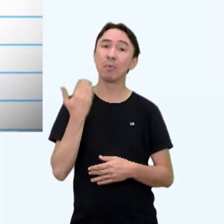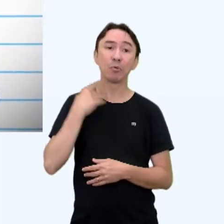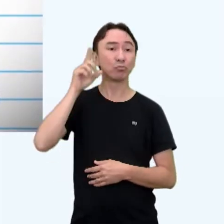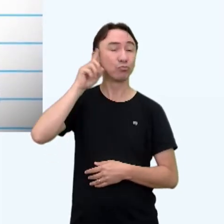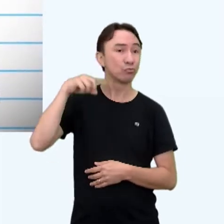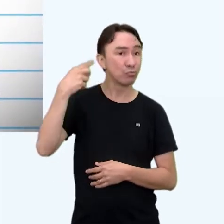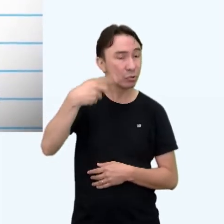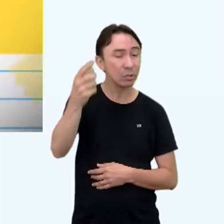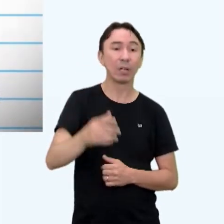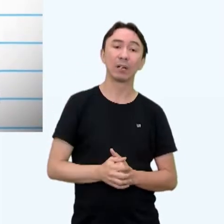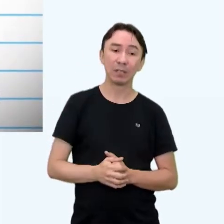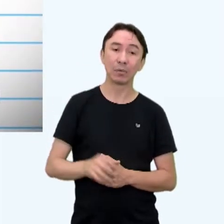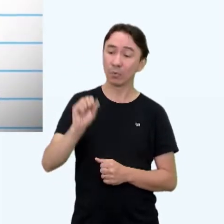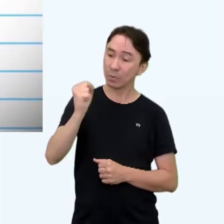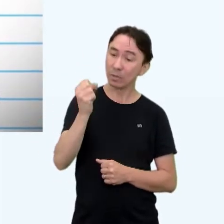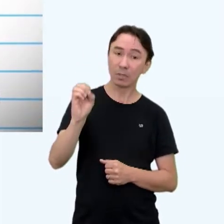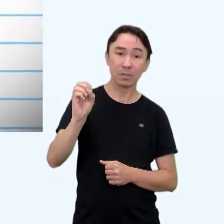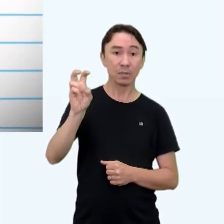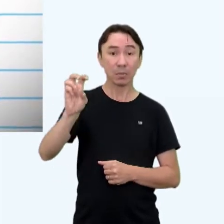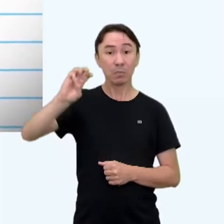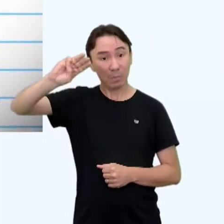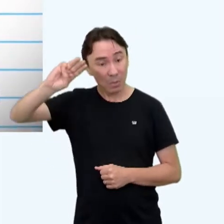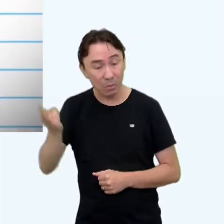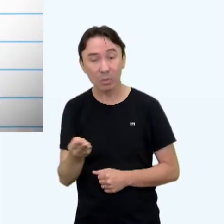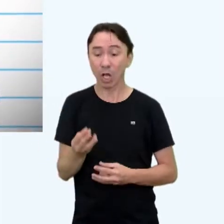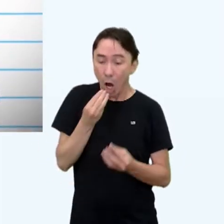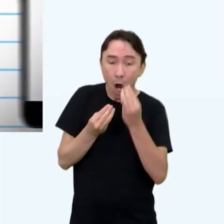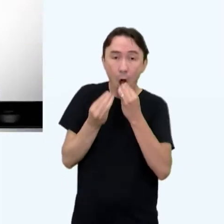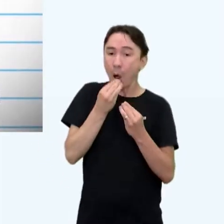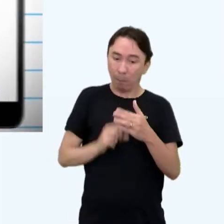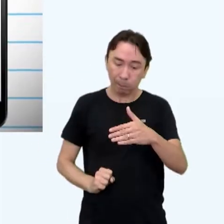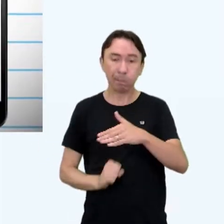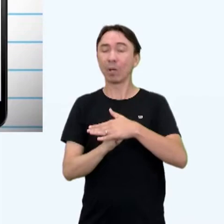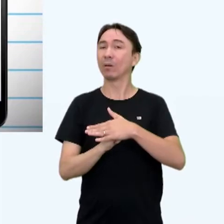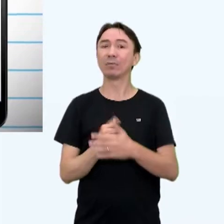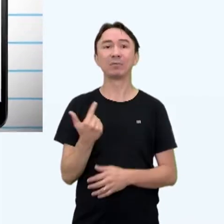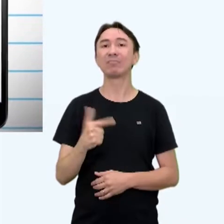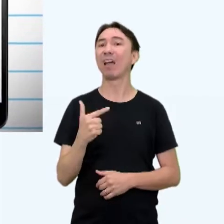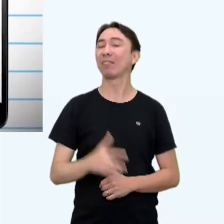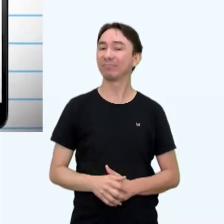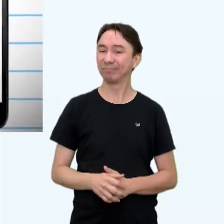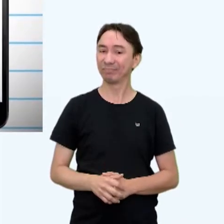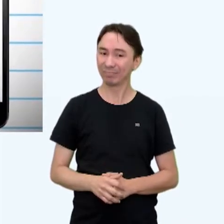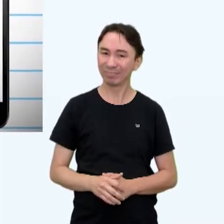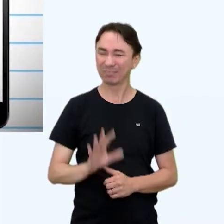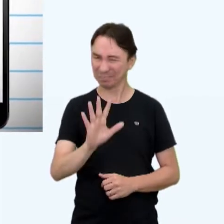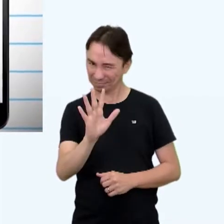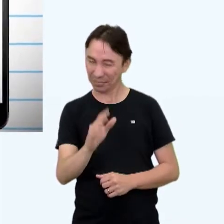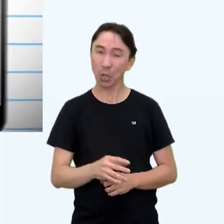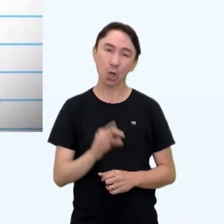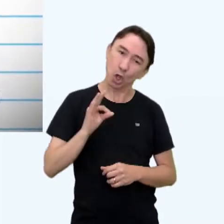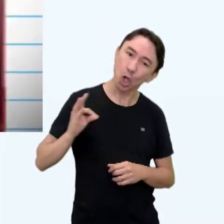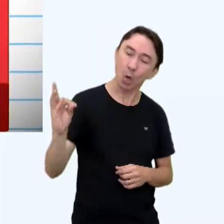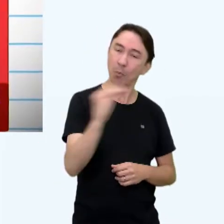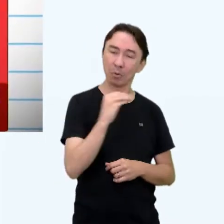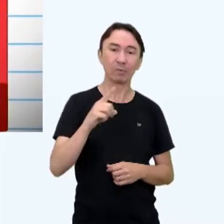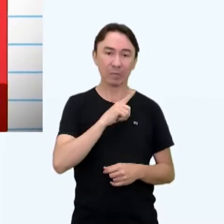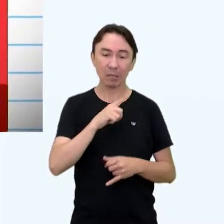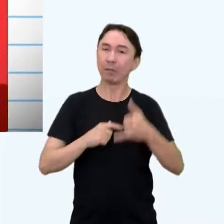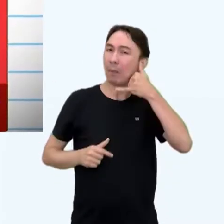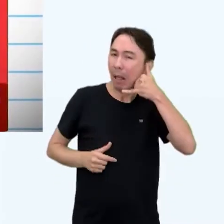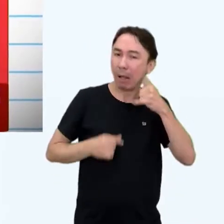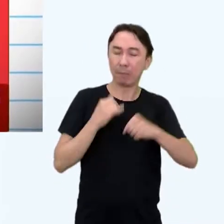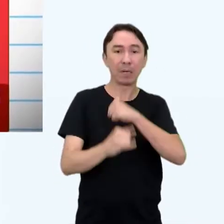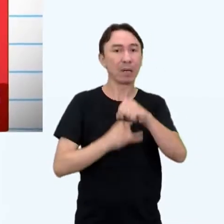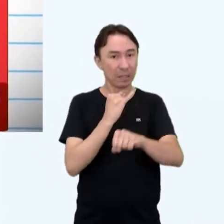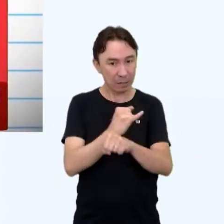de pessoas não têm comida suficiente para sobreviver. E se você acha que hoje todo mundo tem celular com internet, pense de novo.